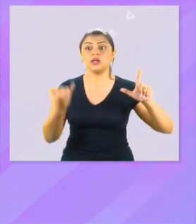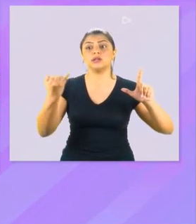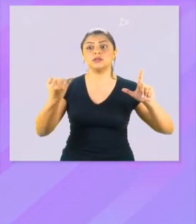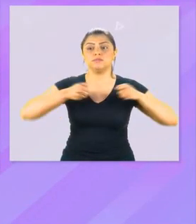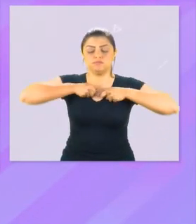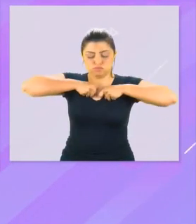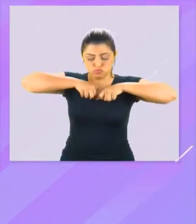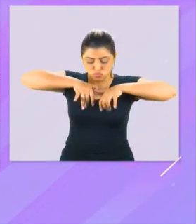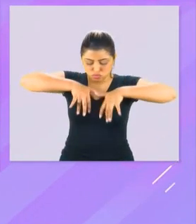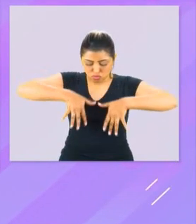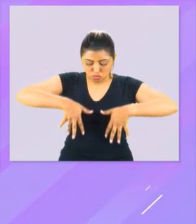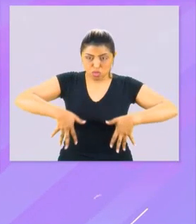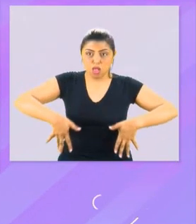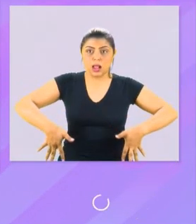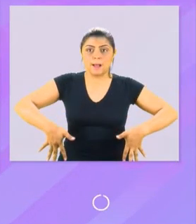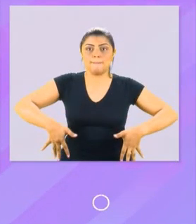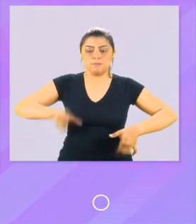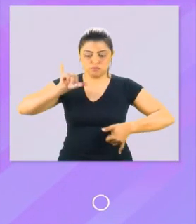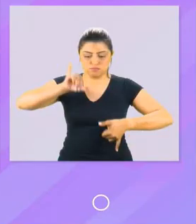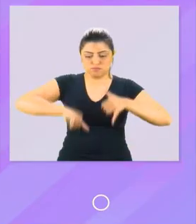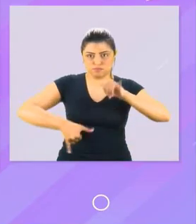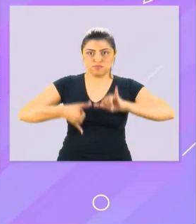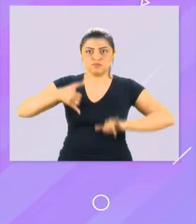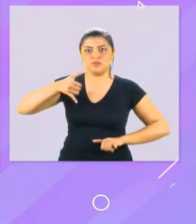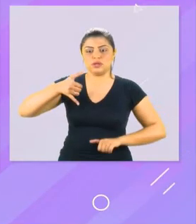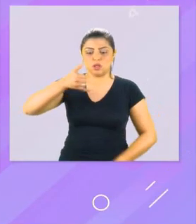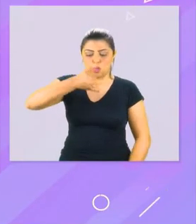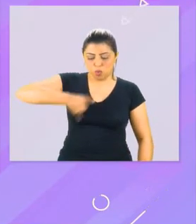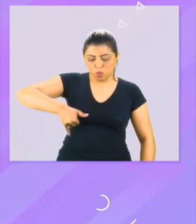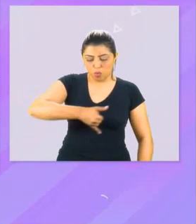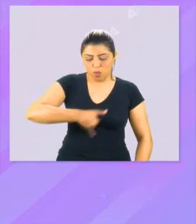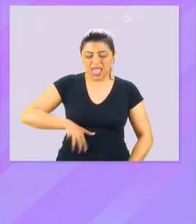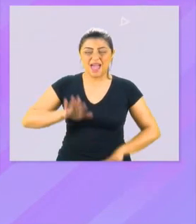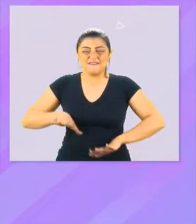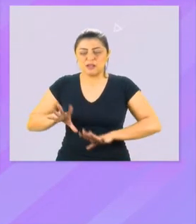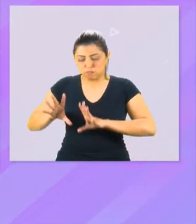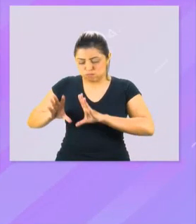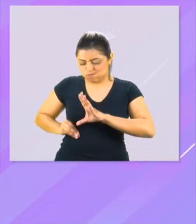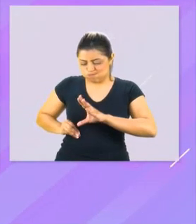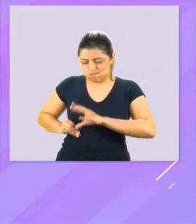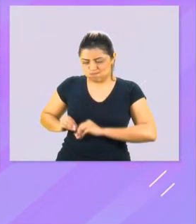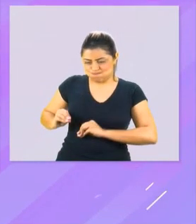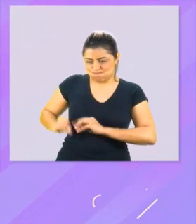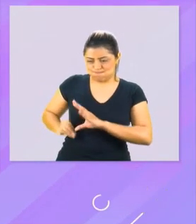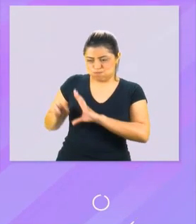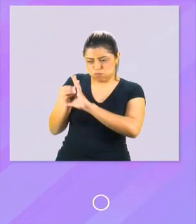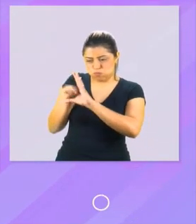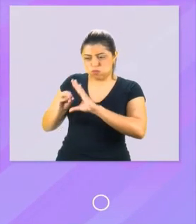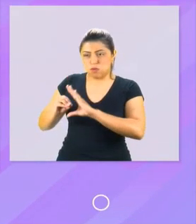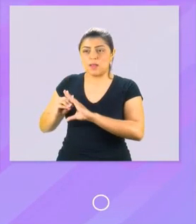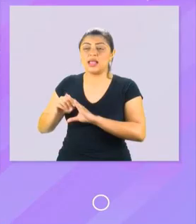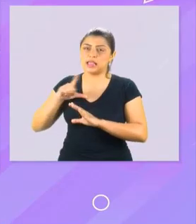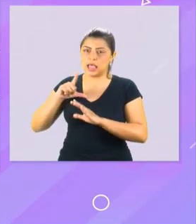função extremamente importante, que é distribuir esse colesterol para o organismo todo. No excesso, ele pode acumular-se no